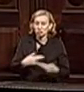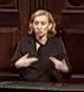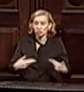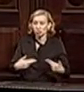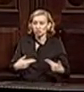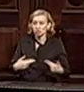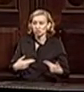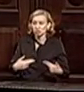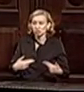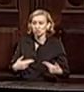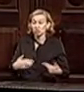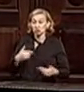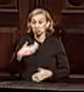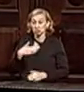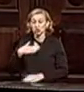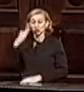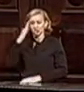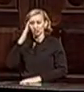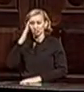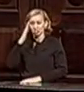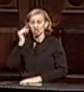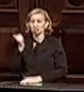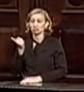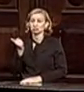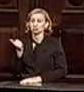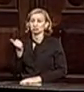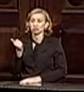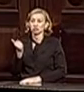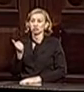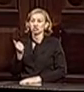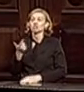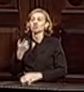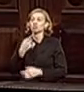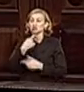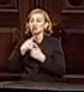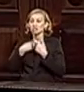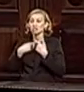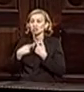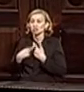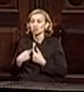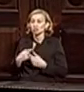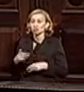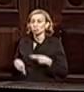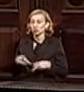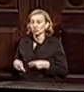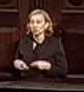meu entendimento do que seja a vontade popular.